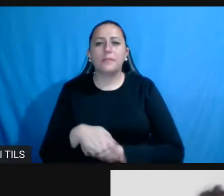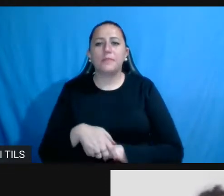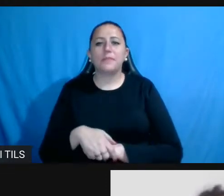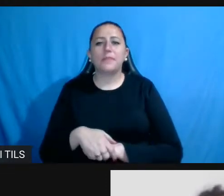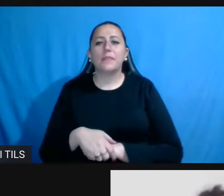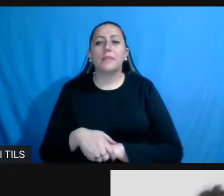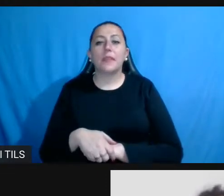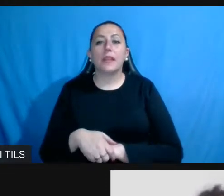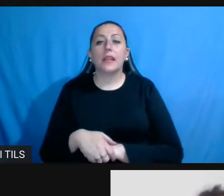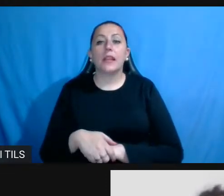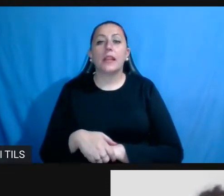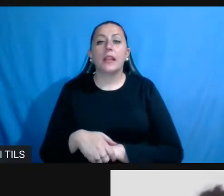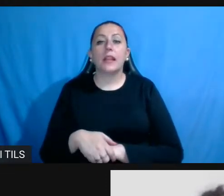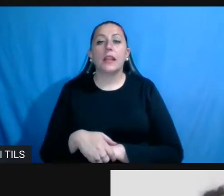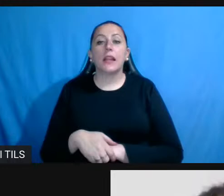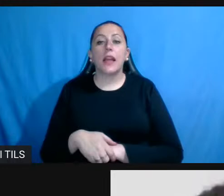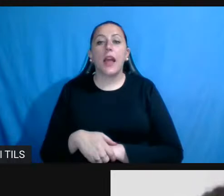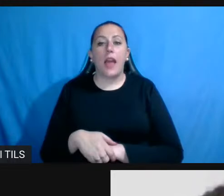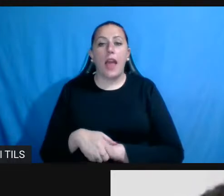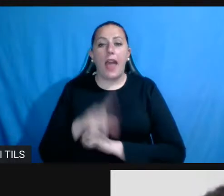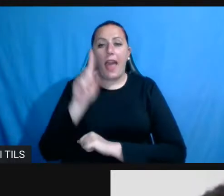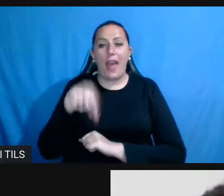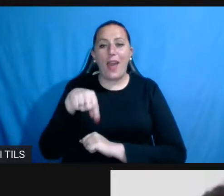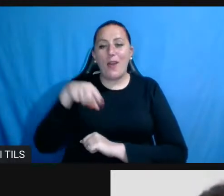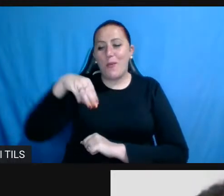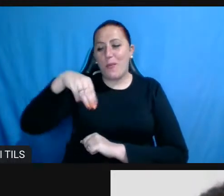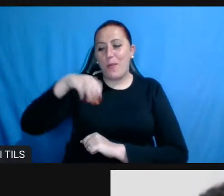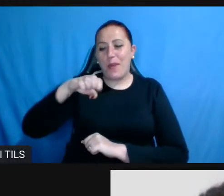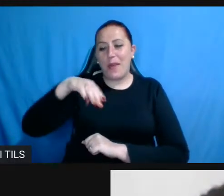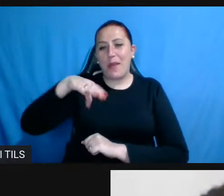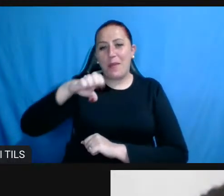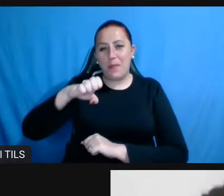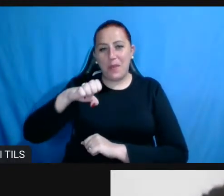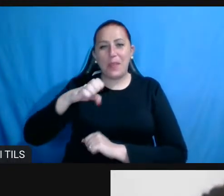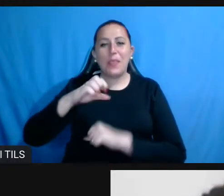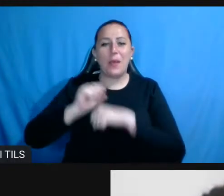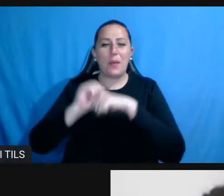Desculpe, é o meme da pandemia, né? Áudio fechado. Sim.